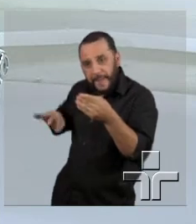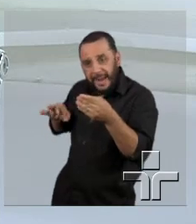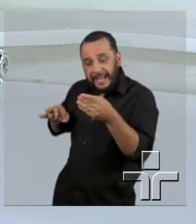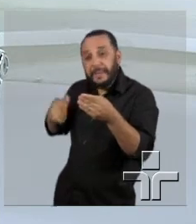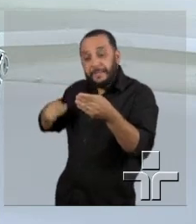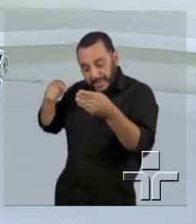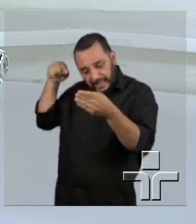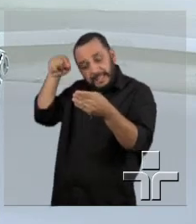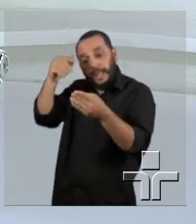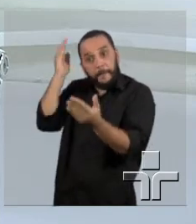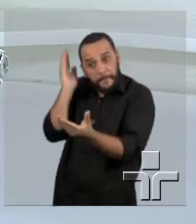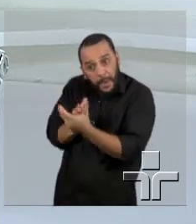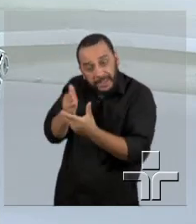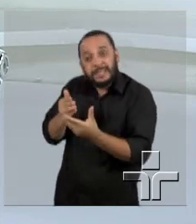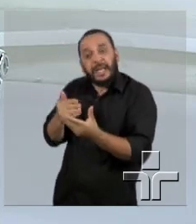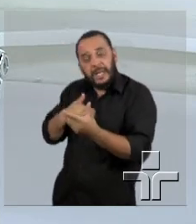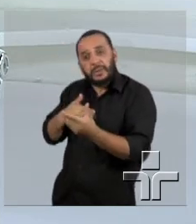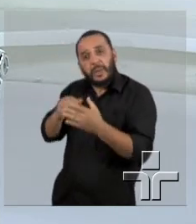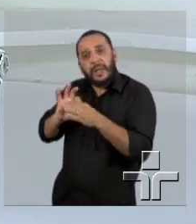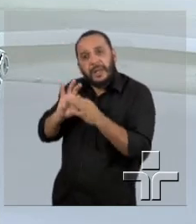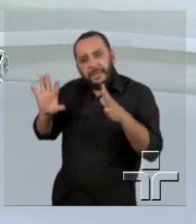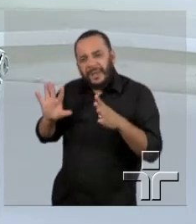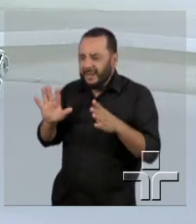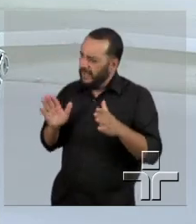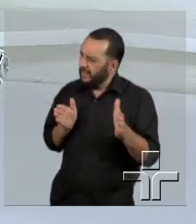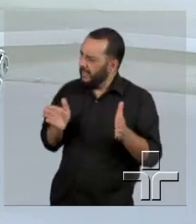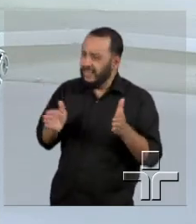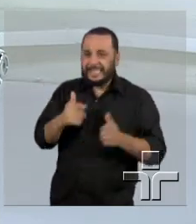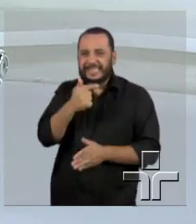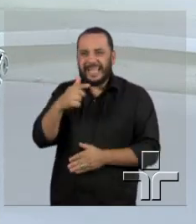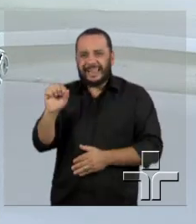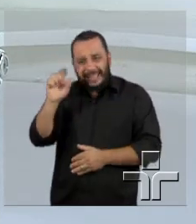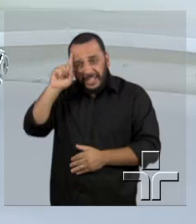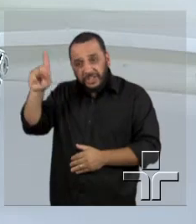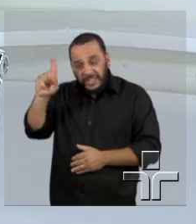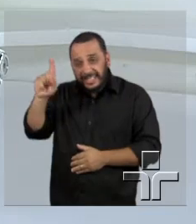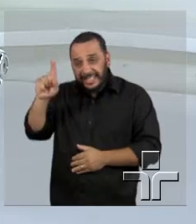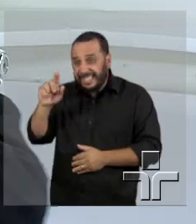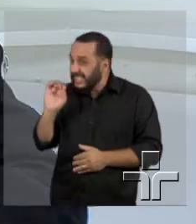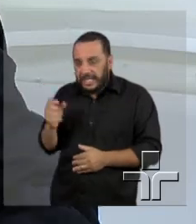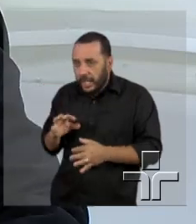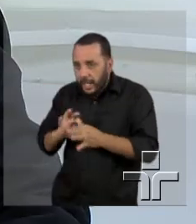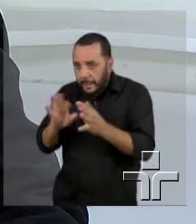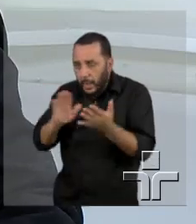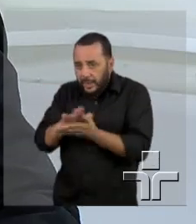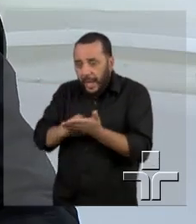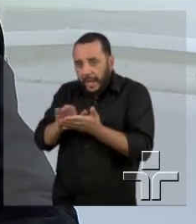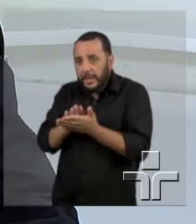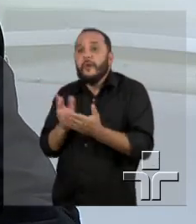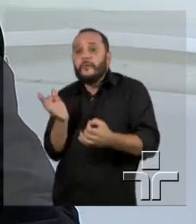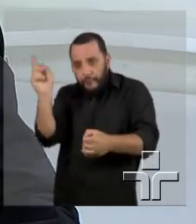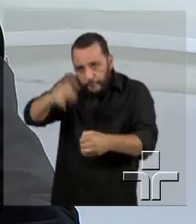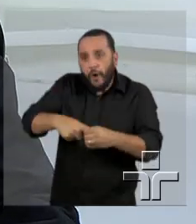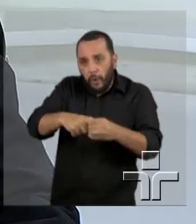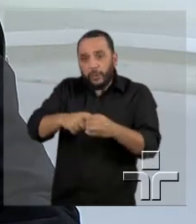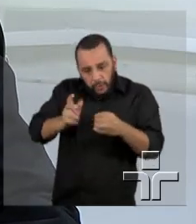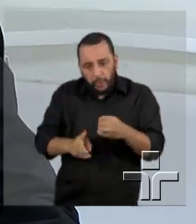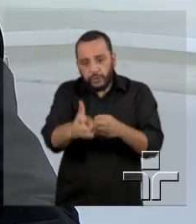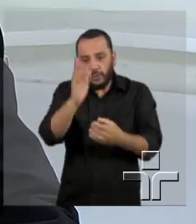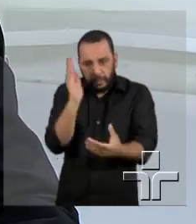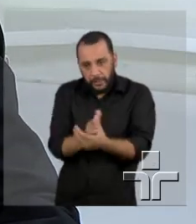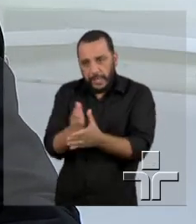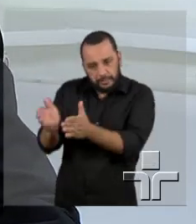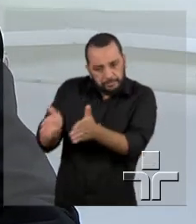liberar o processo para a pauta depois de, não sei se 30 dias, a matéria volta automaticamente. Não é? Isso é política